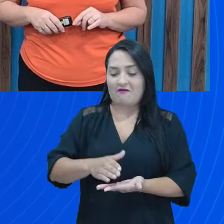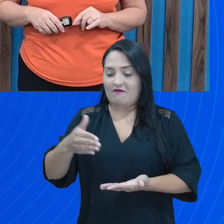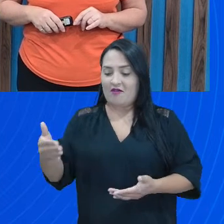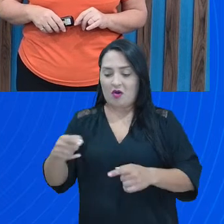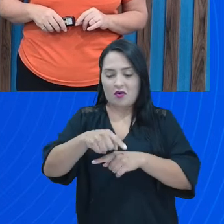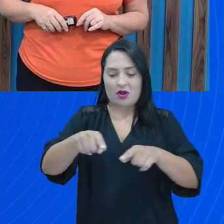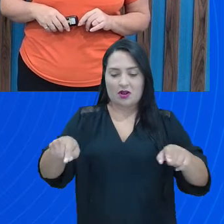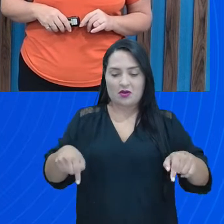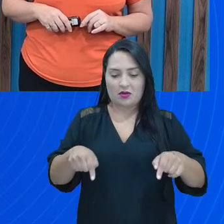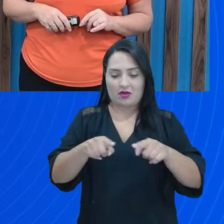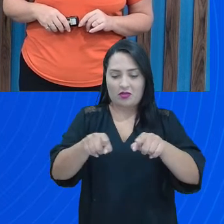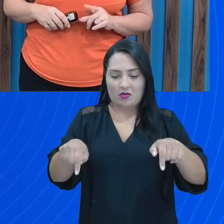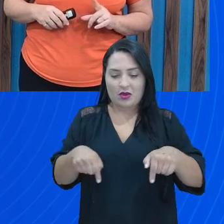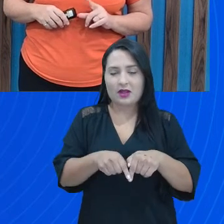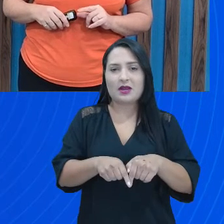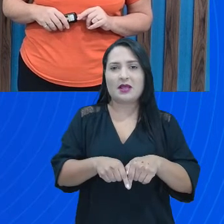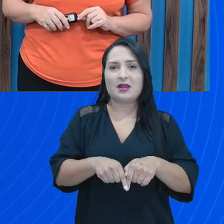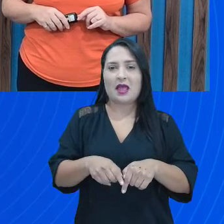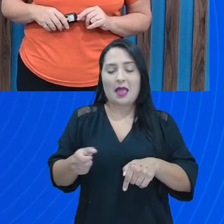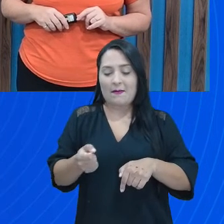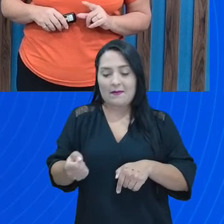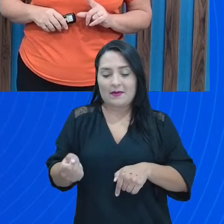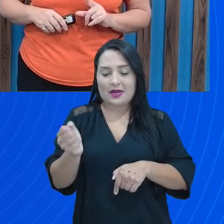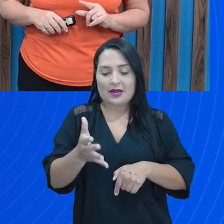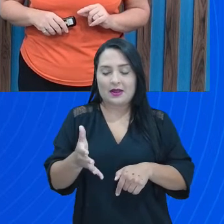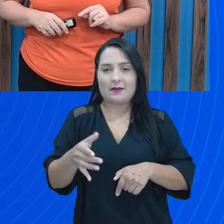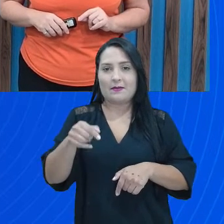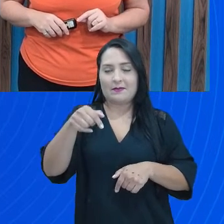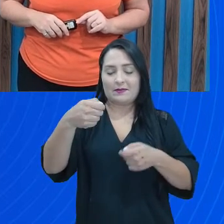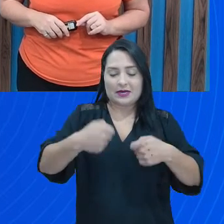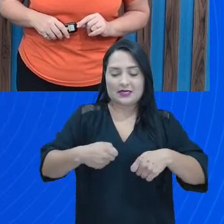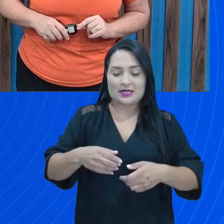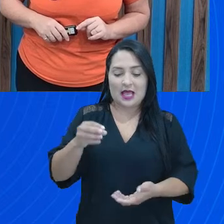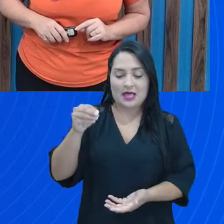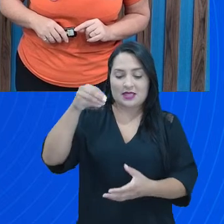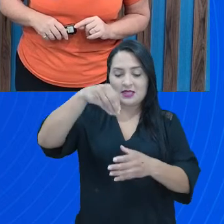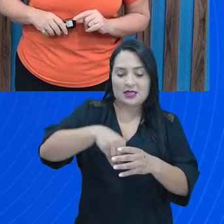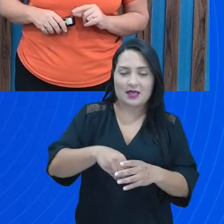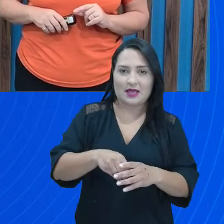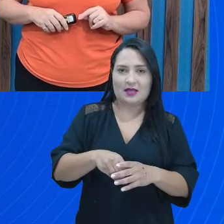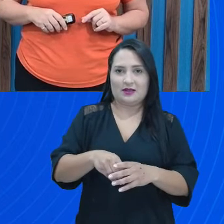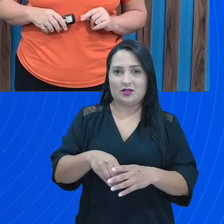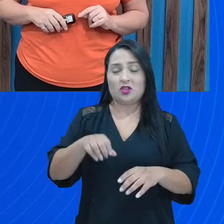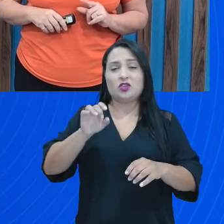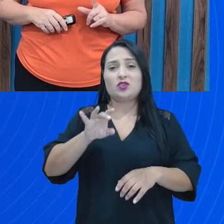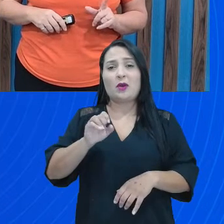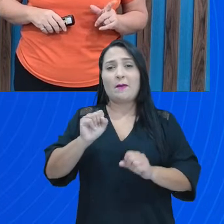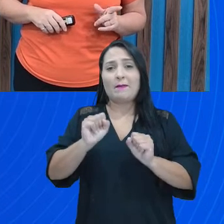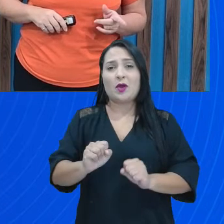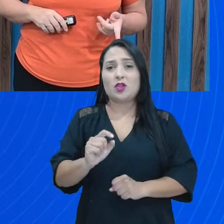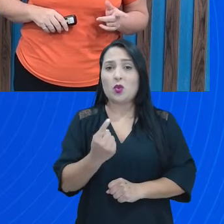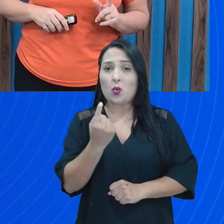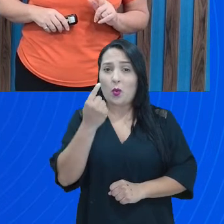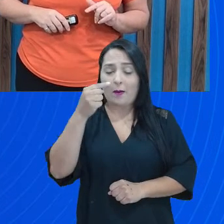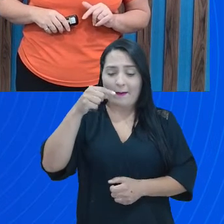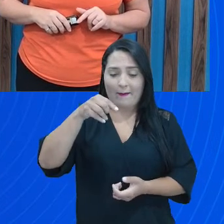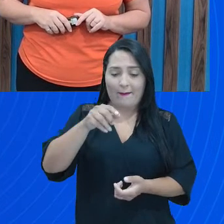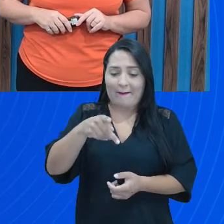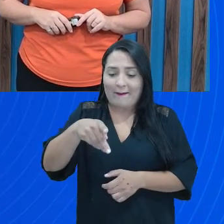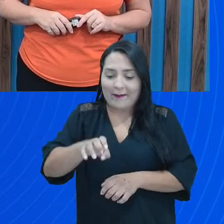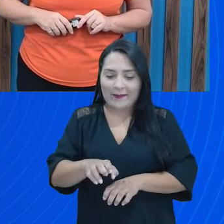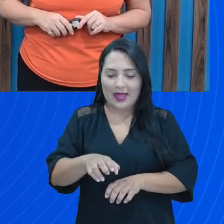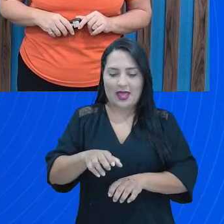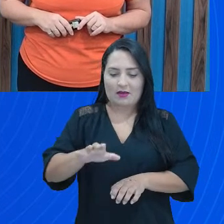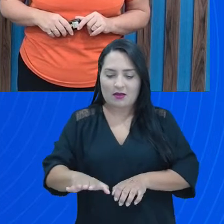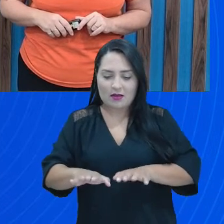ficar dentro da marcação e do número correto. Só pode colocar um pé em cada quadrado, não pode pisar nos